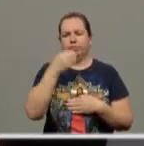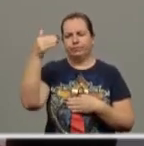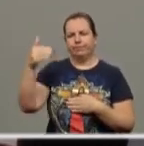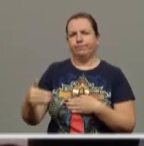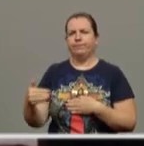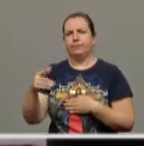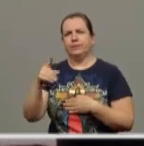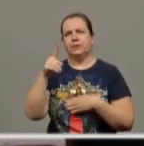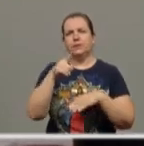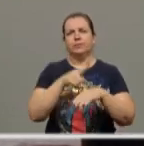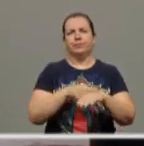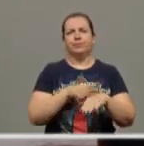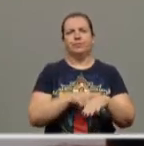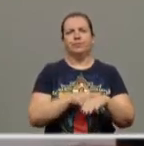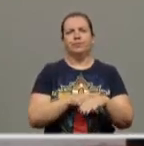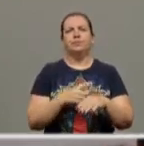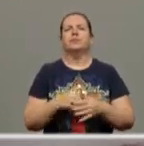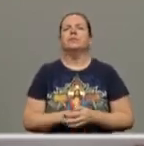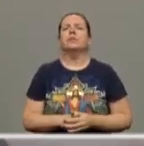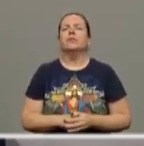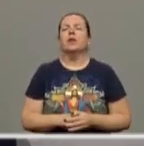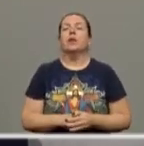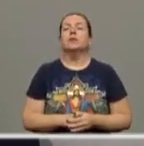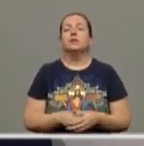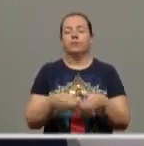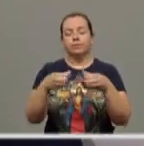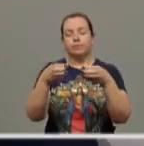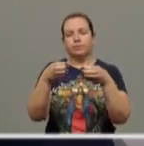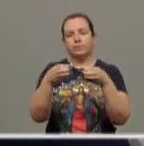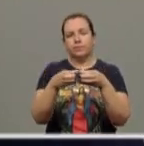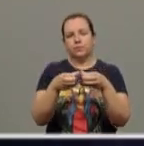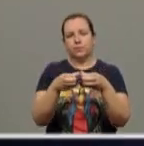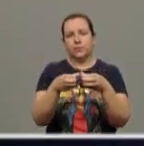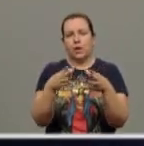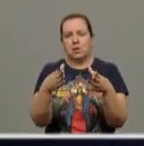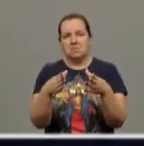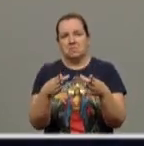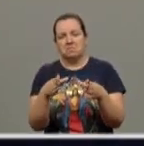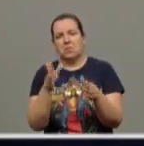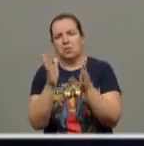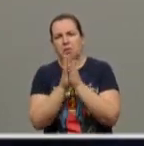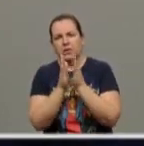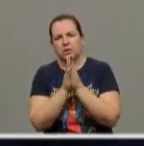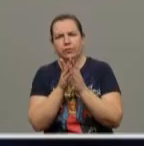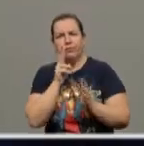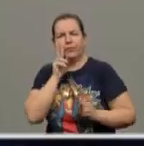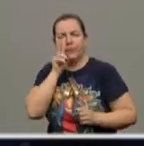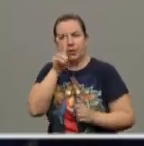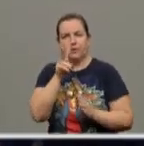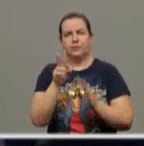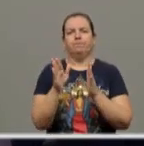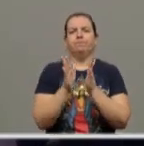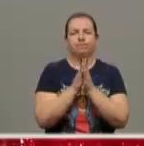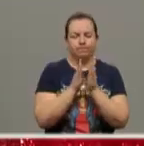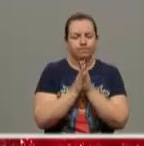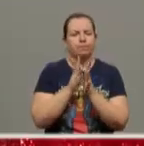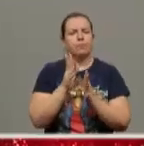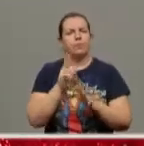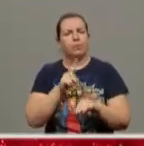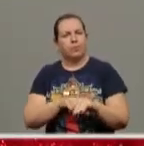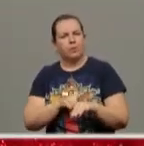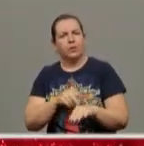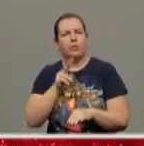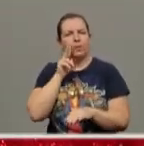nesse tempo, de cerco de Jericó. Ou seja, um tempo forte. Forte de oração.